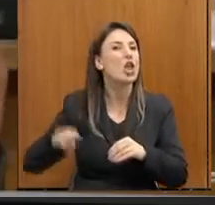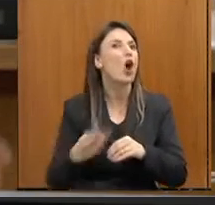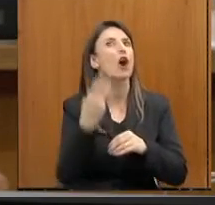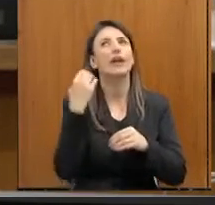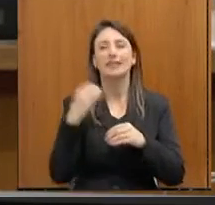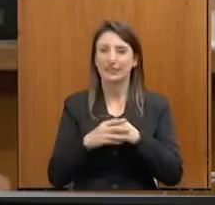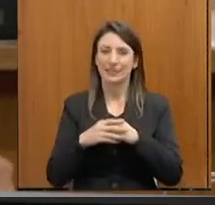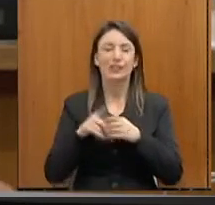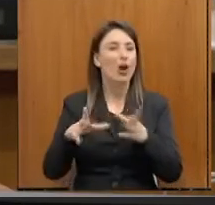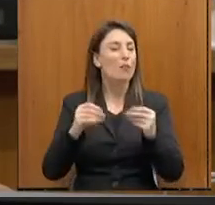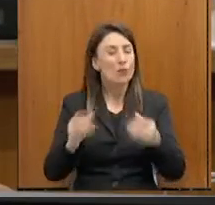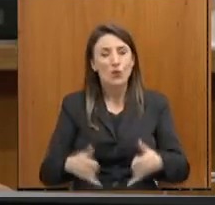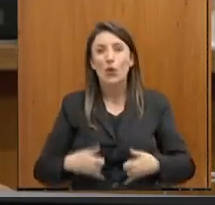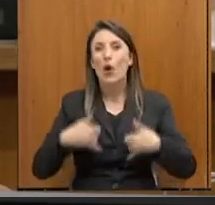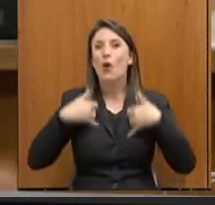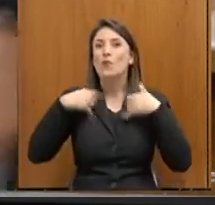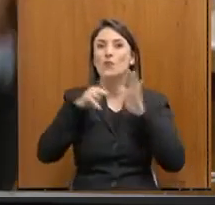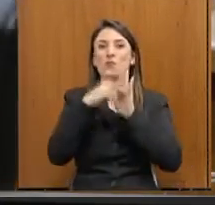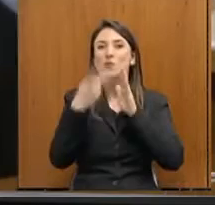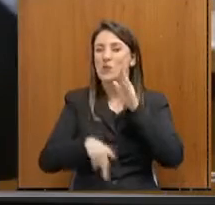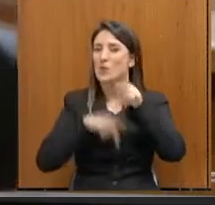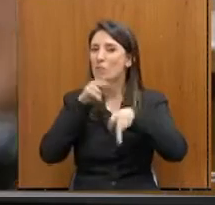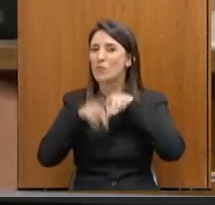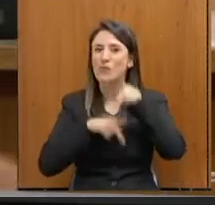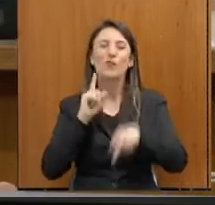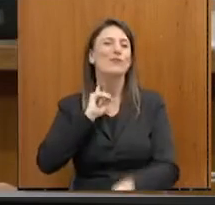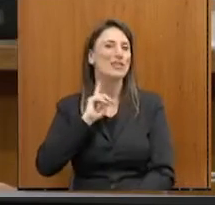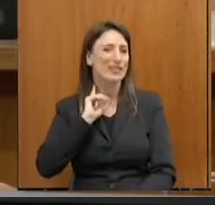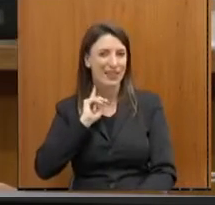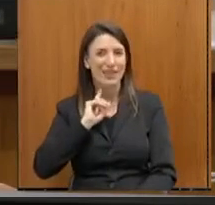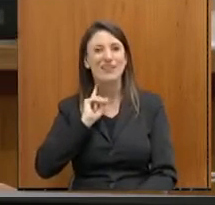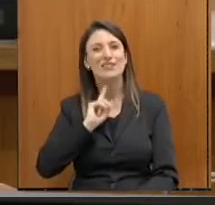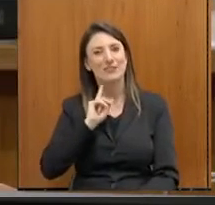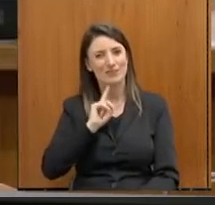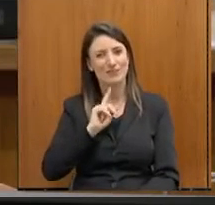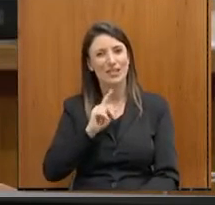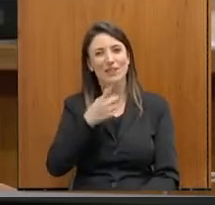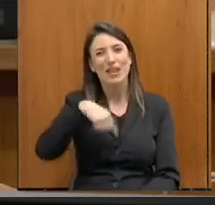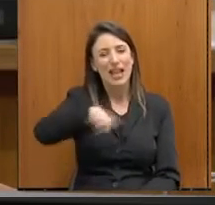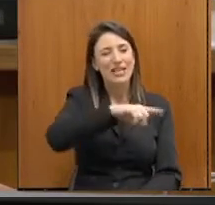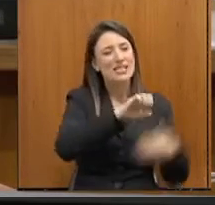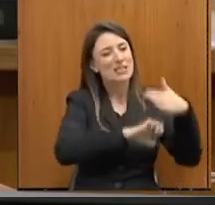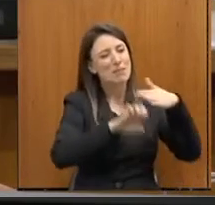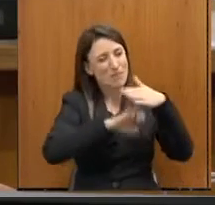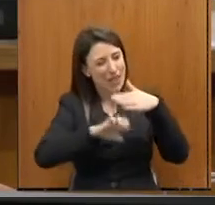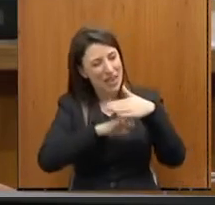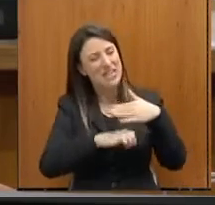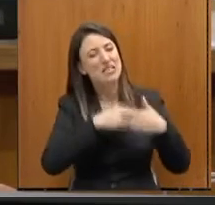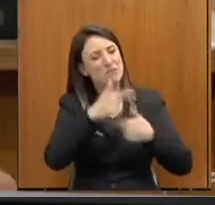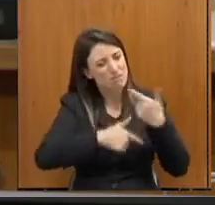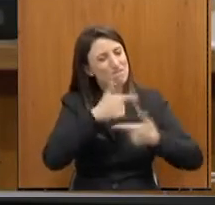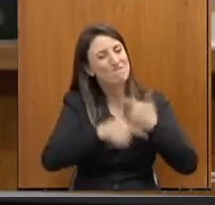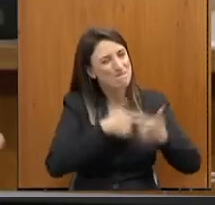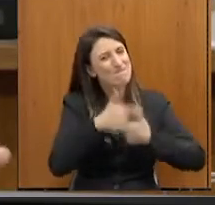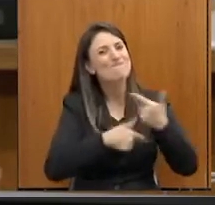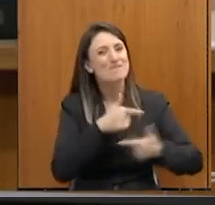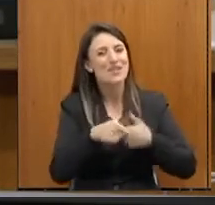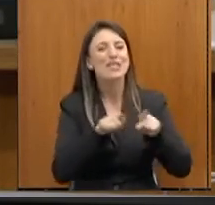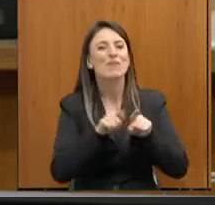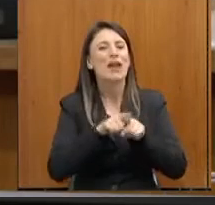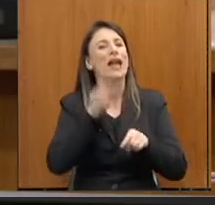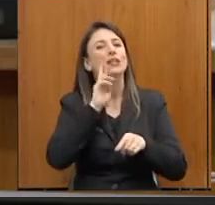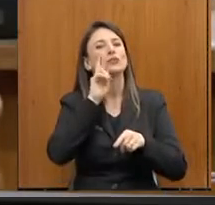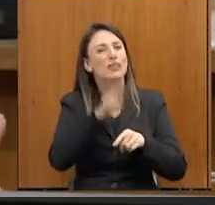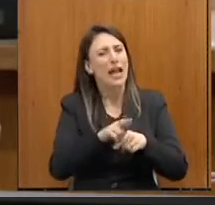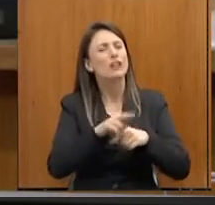para os mineiros no que tange a essas empresas que estão vindo e é resultado de um trabalho